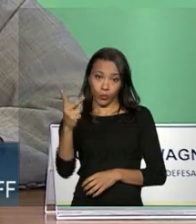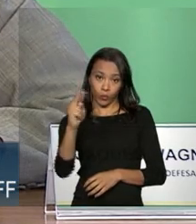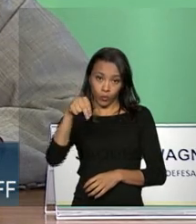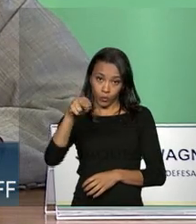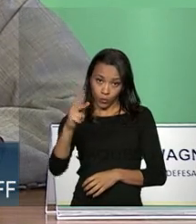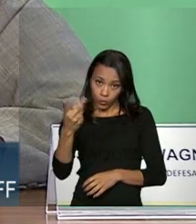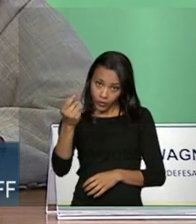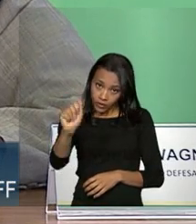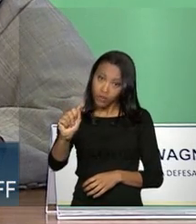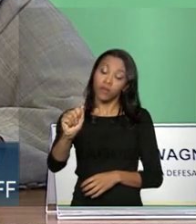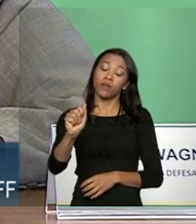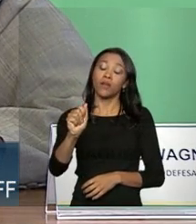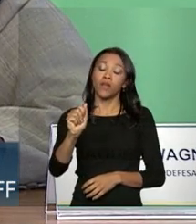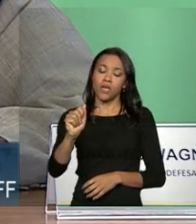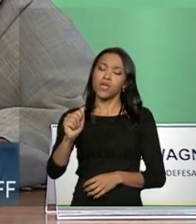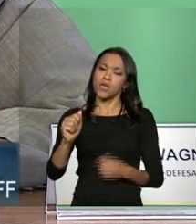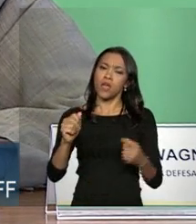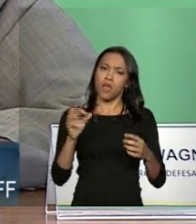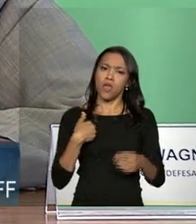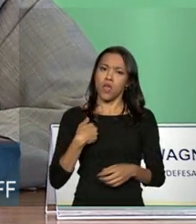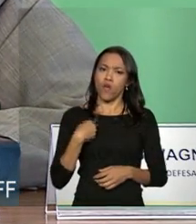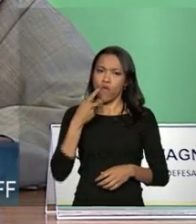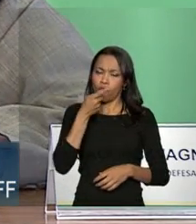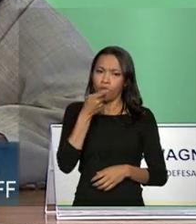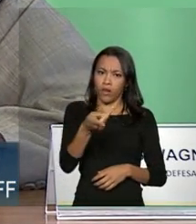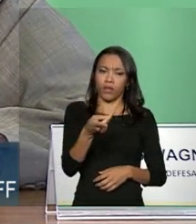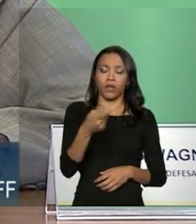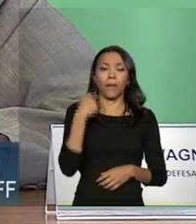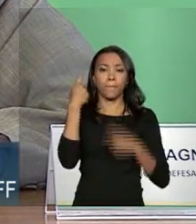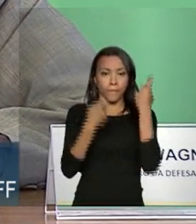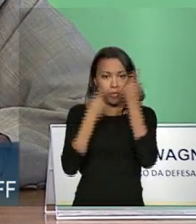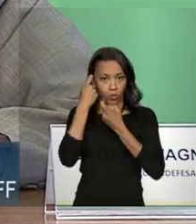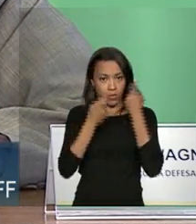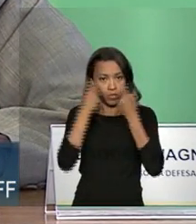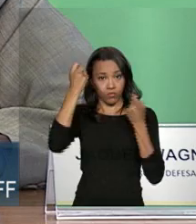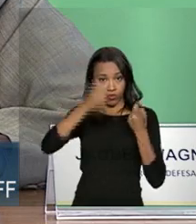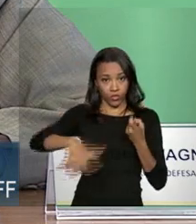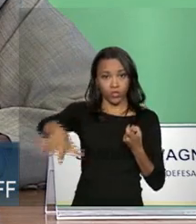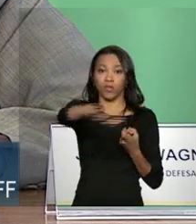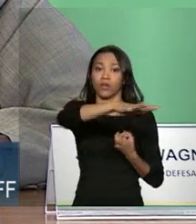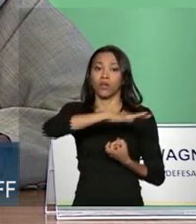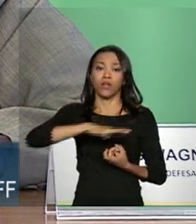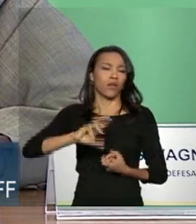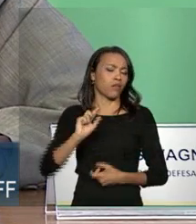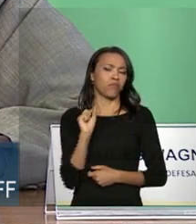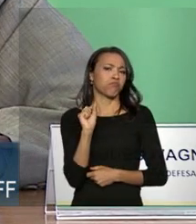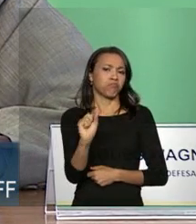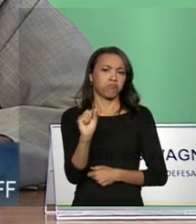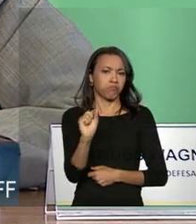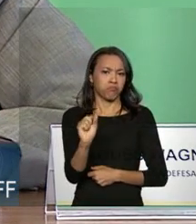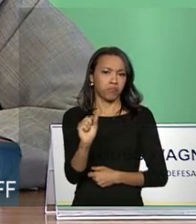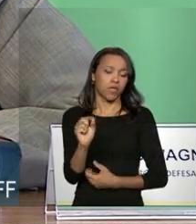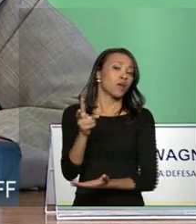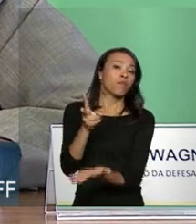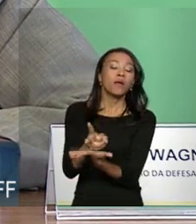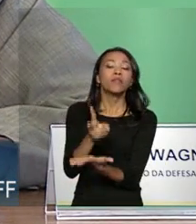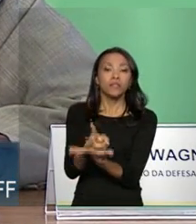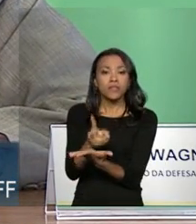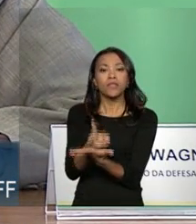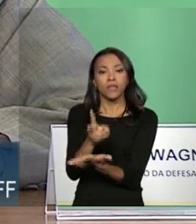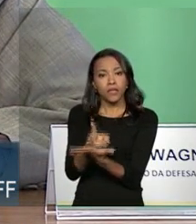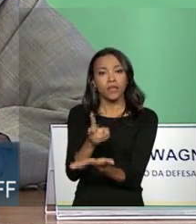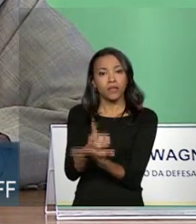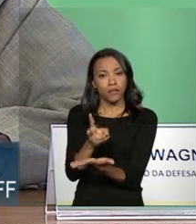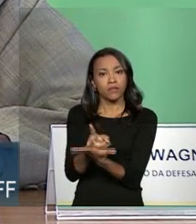manifestei esse final de semana, que a preocupação geral que se tem é que se mantenha a institucionalidade